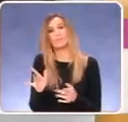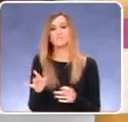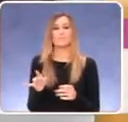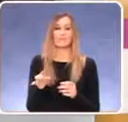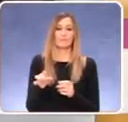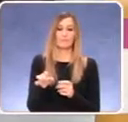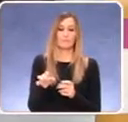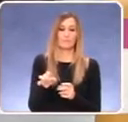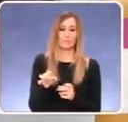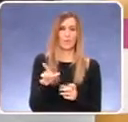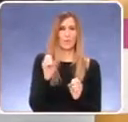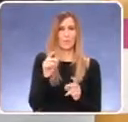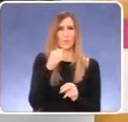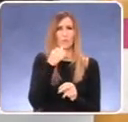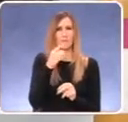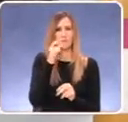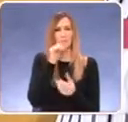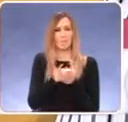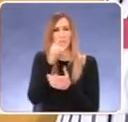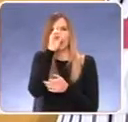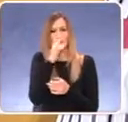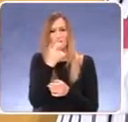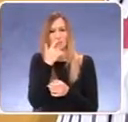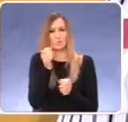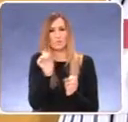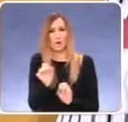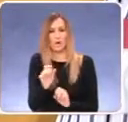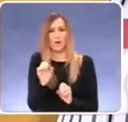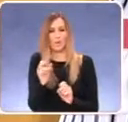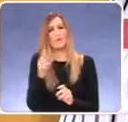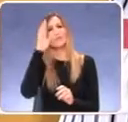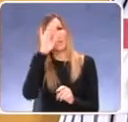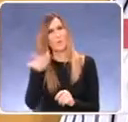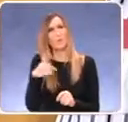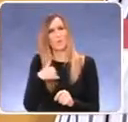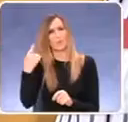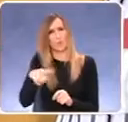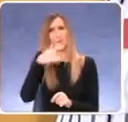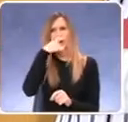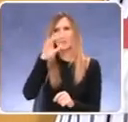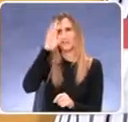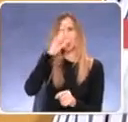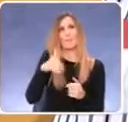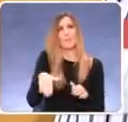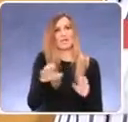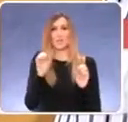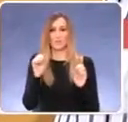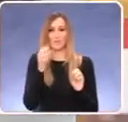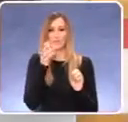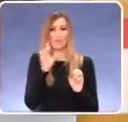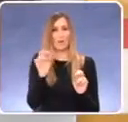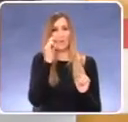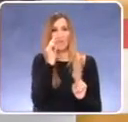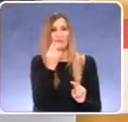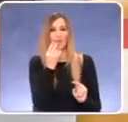Nunca havia dito ao seu marido. O seu marido não sabia que não tinha dentes? Ou sabia que sim? Sabia que eu usava prótese. Sim, mas nunca. Sim. Portanto, é uma questão de pudor, é uma questão